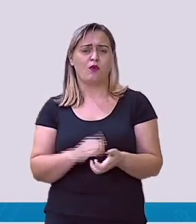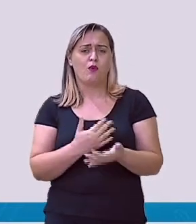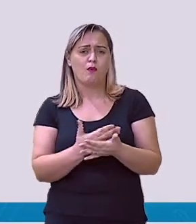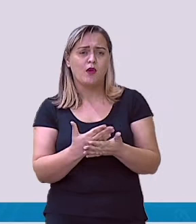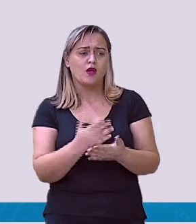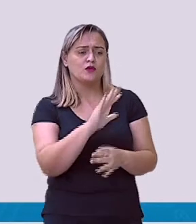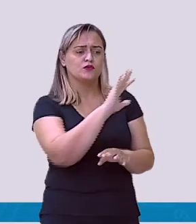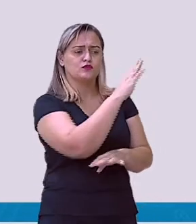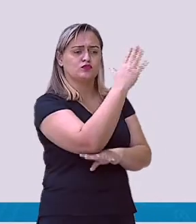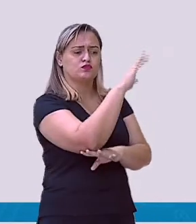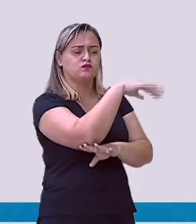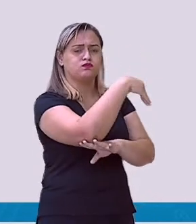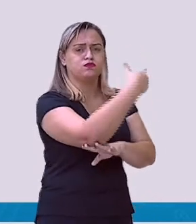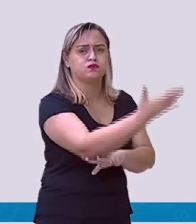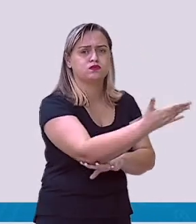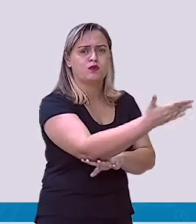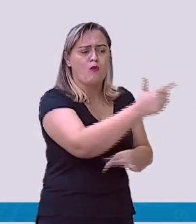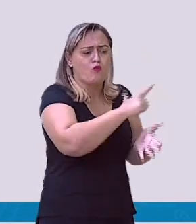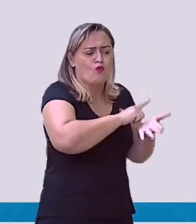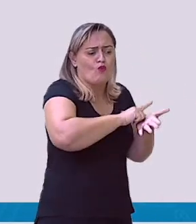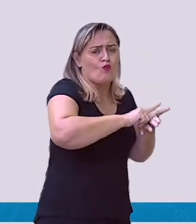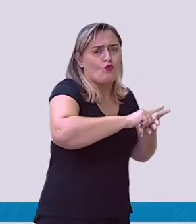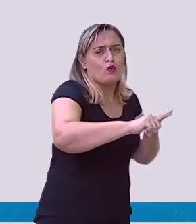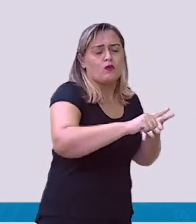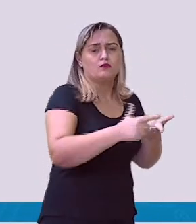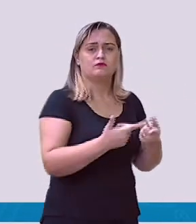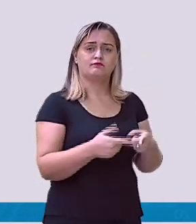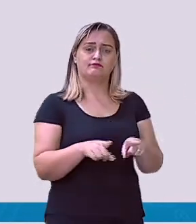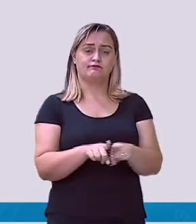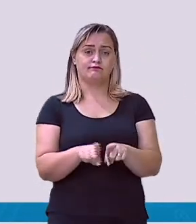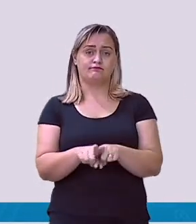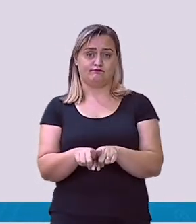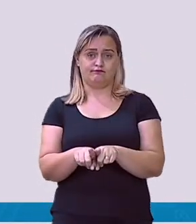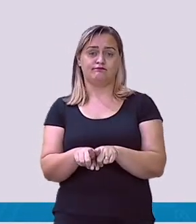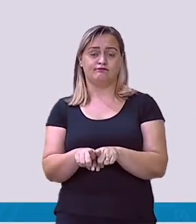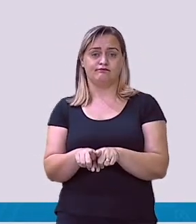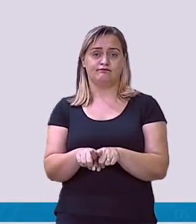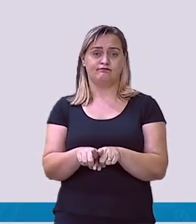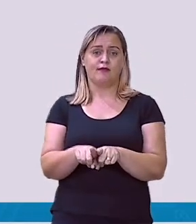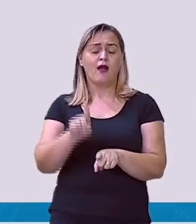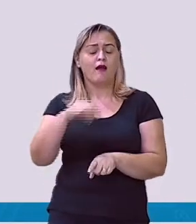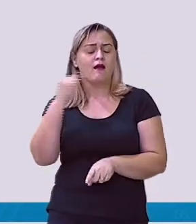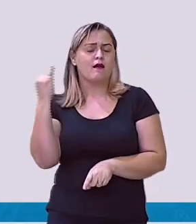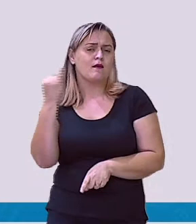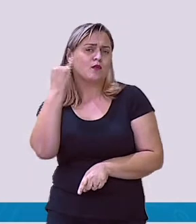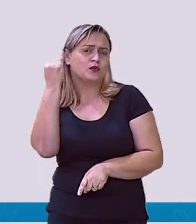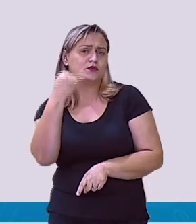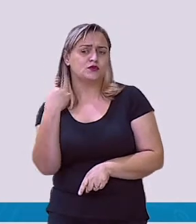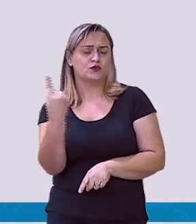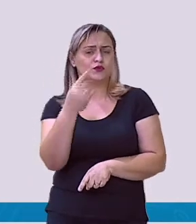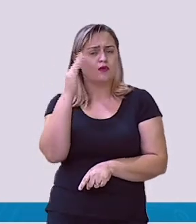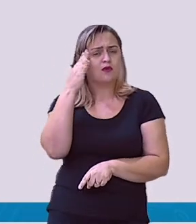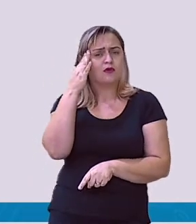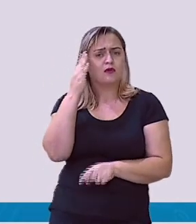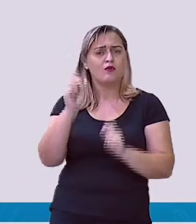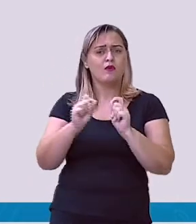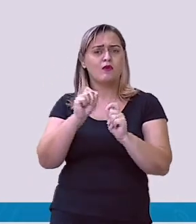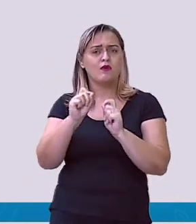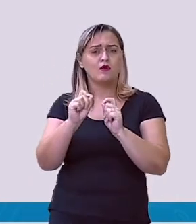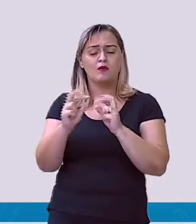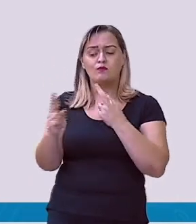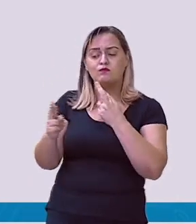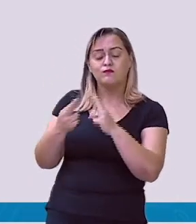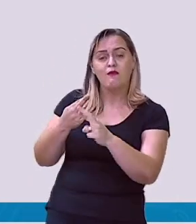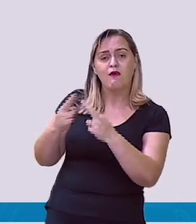ser desencadeado. Então, é importante a gente entender as relações que existem.